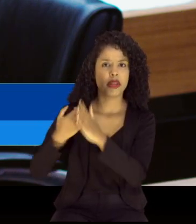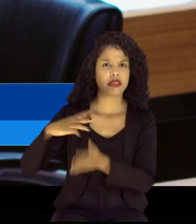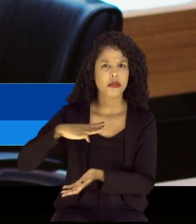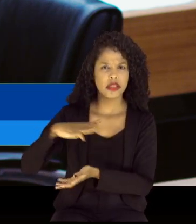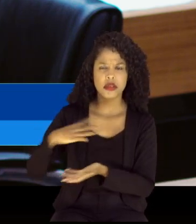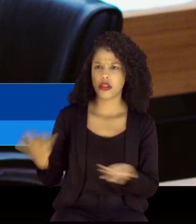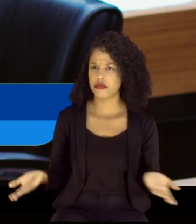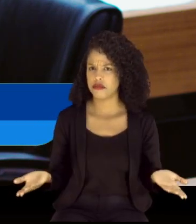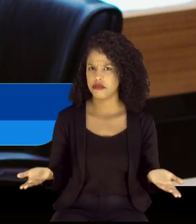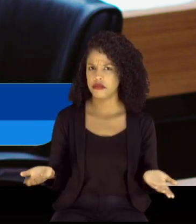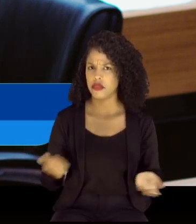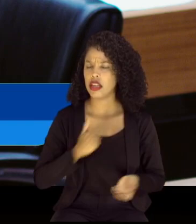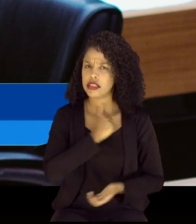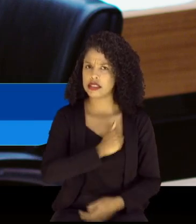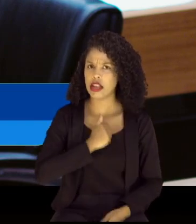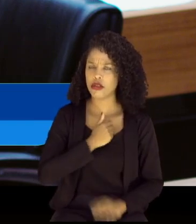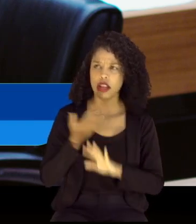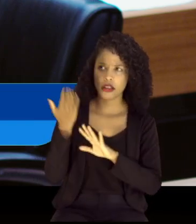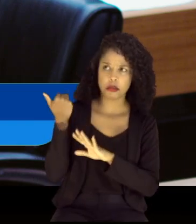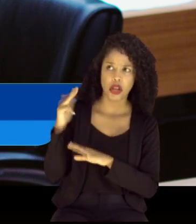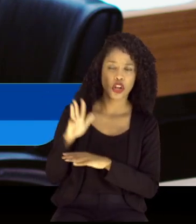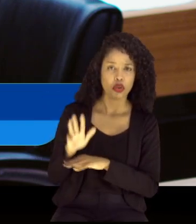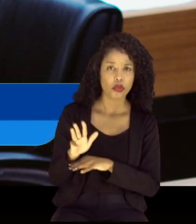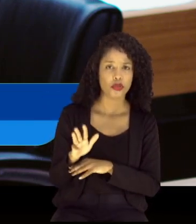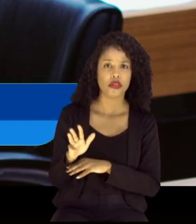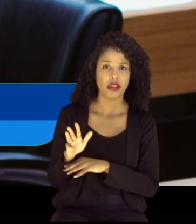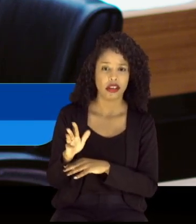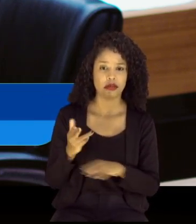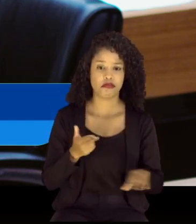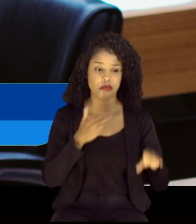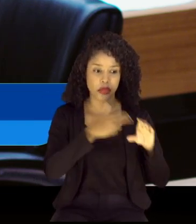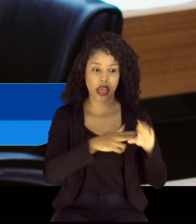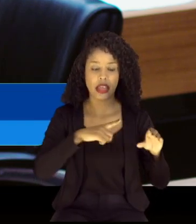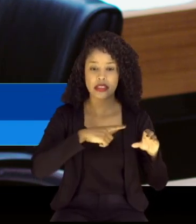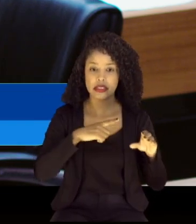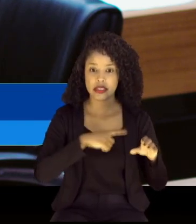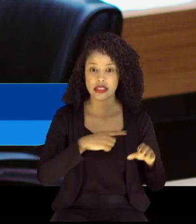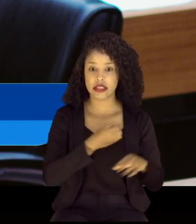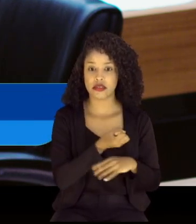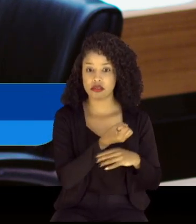acho que ela está com saudade da época que era de Lula, onde a saudade tinha, a Petrobras tinha sucessivos